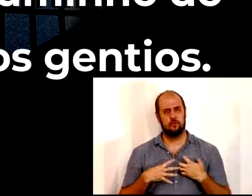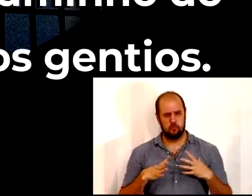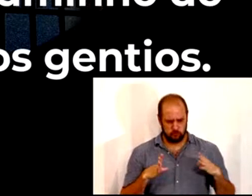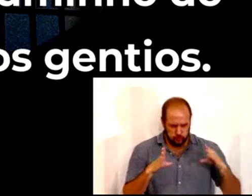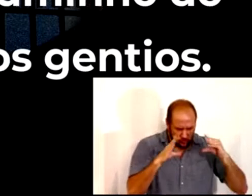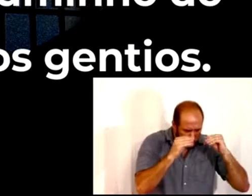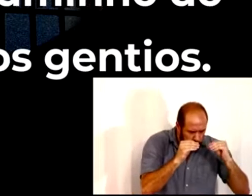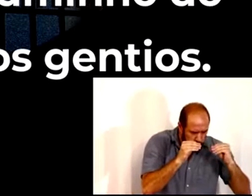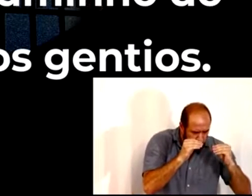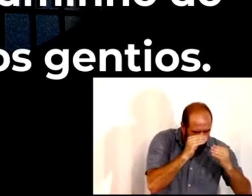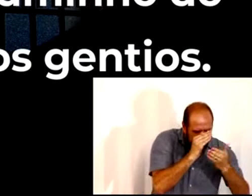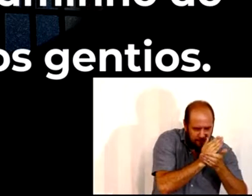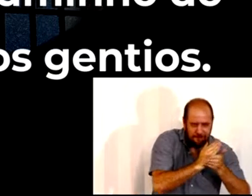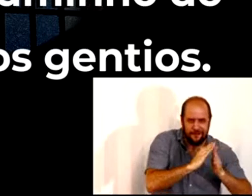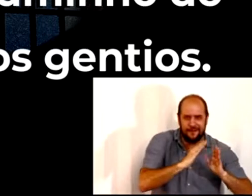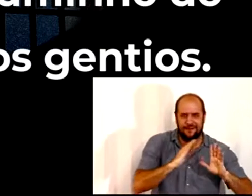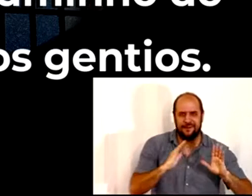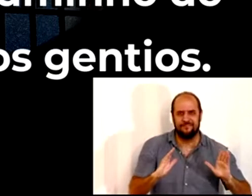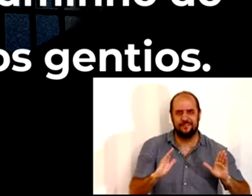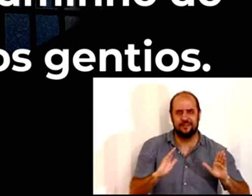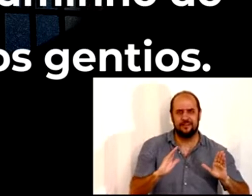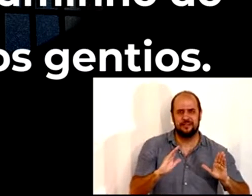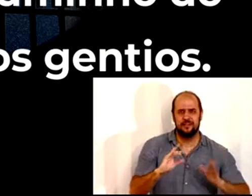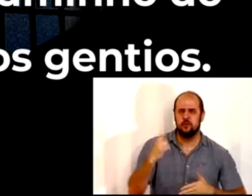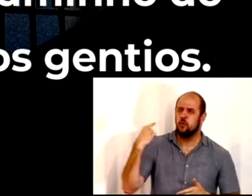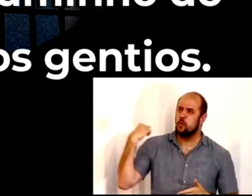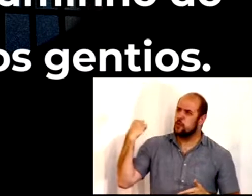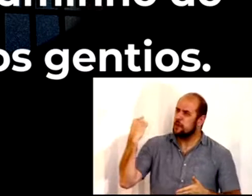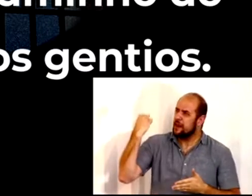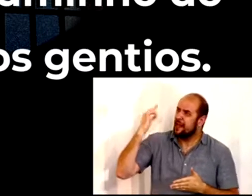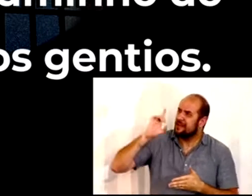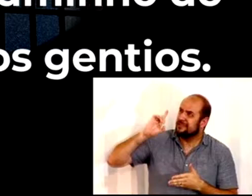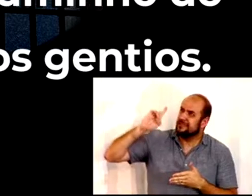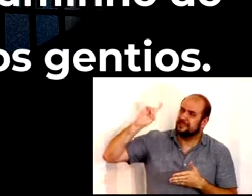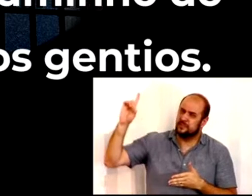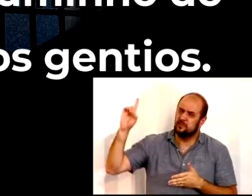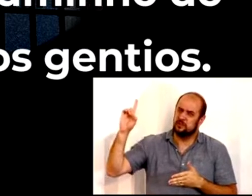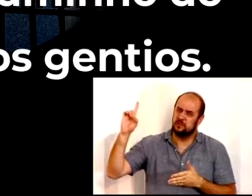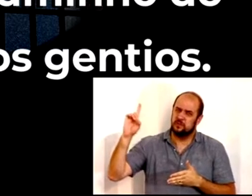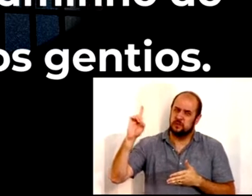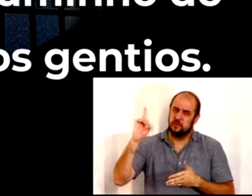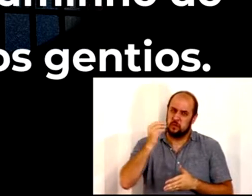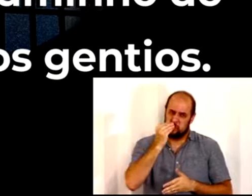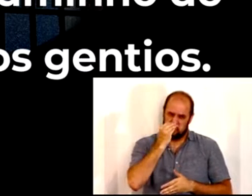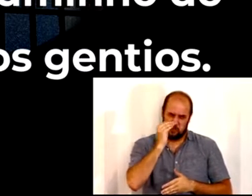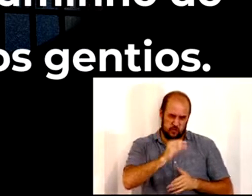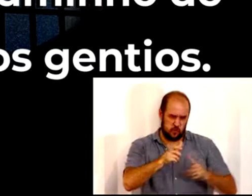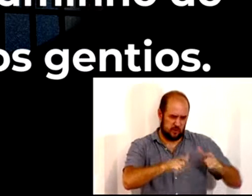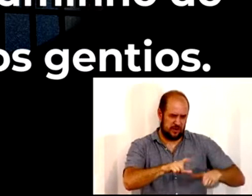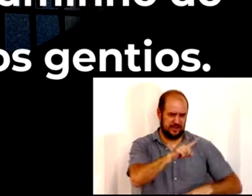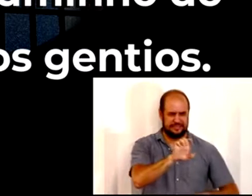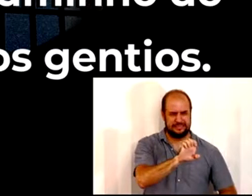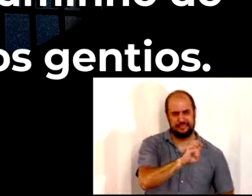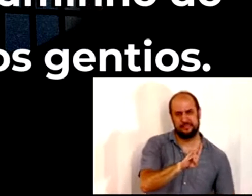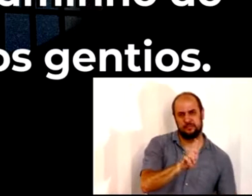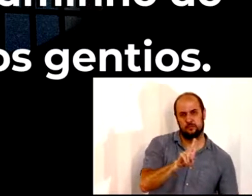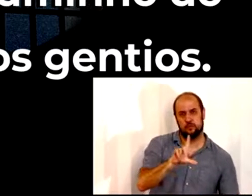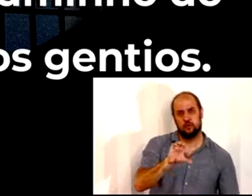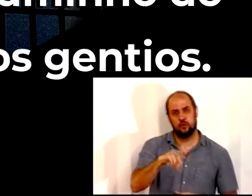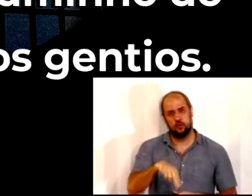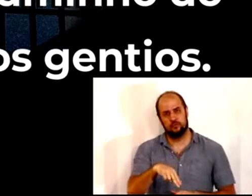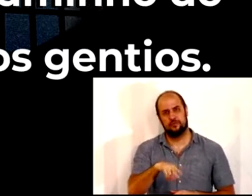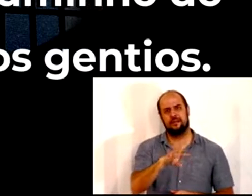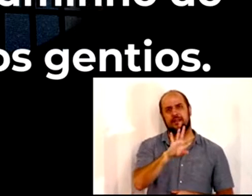obscuridade. Deus, nos primeiros tempos, tornou desprezível a terra de Zebulom e a terra de